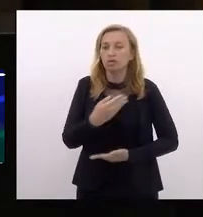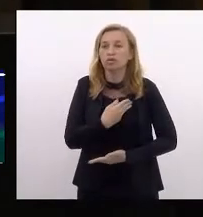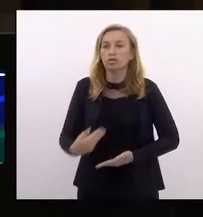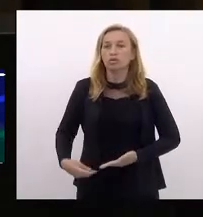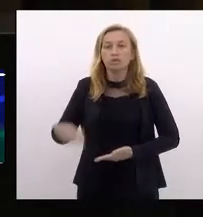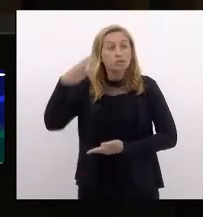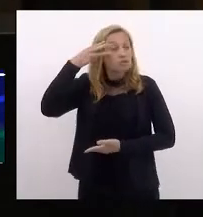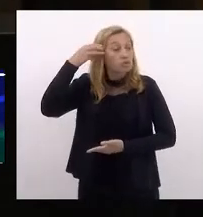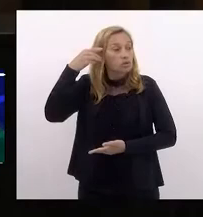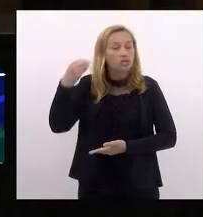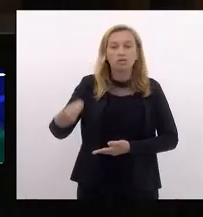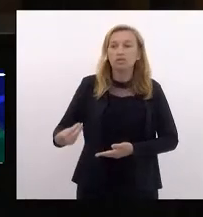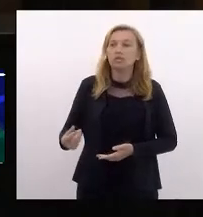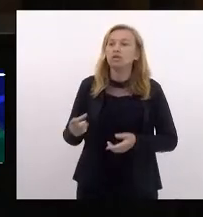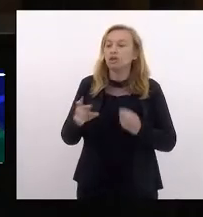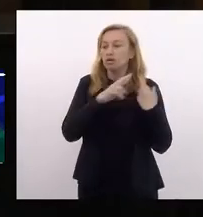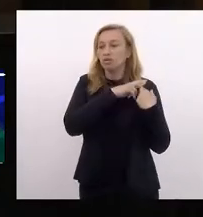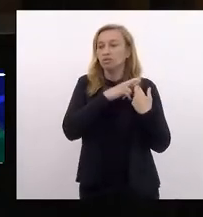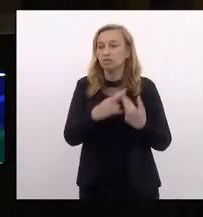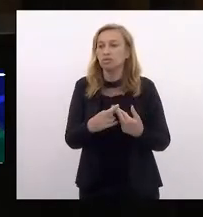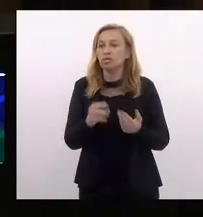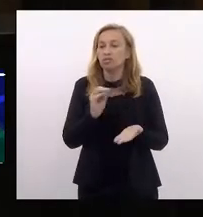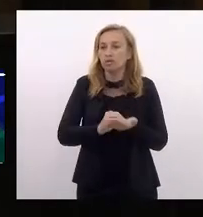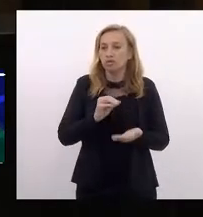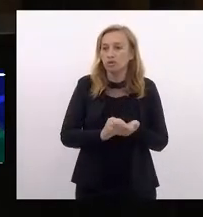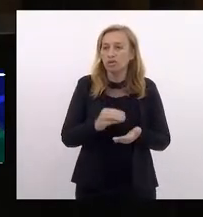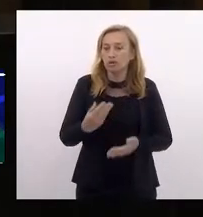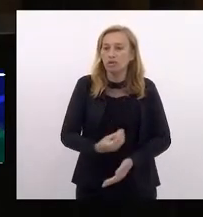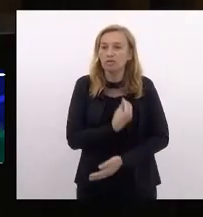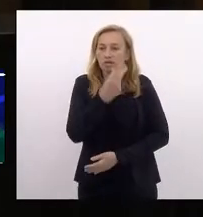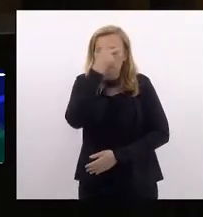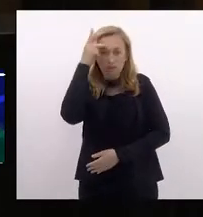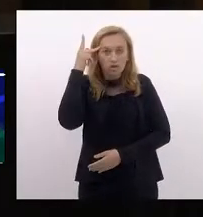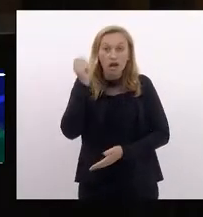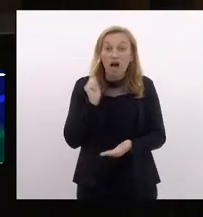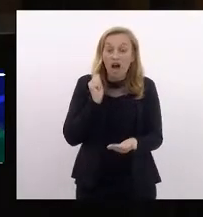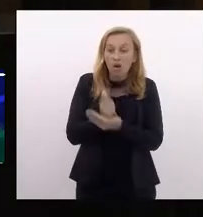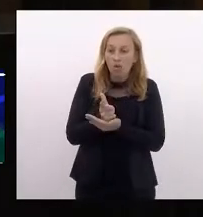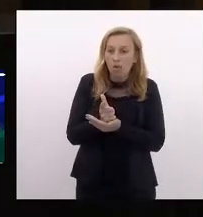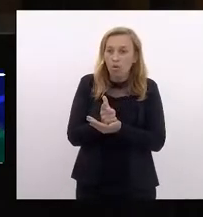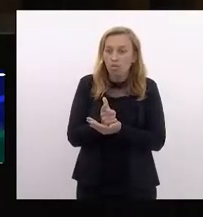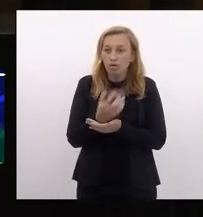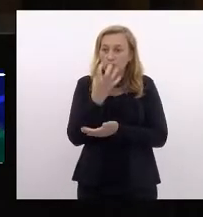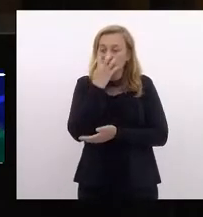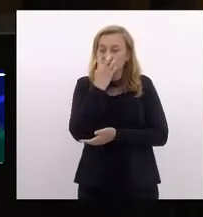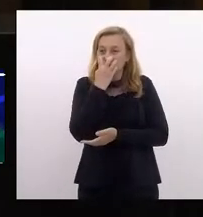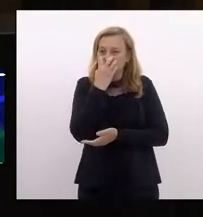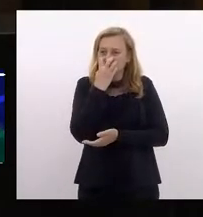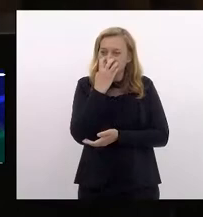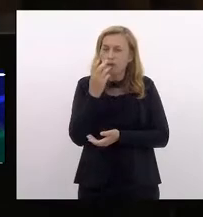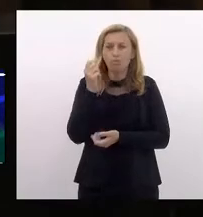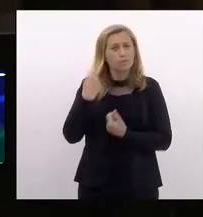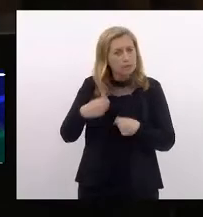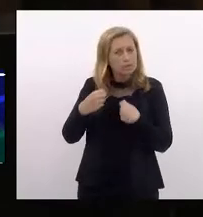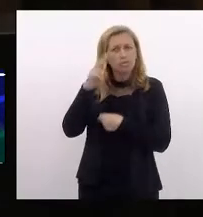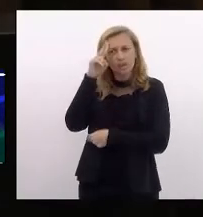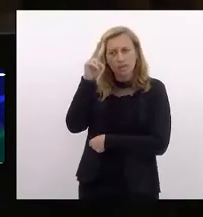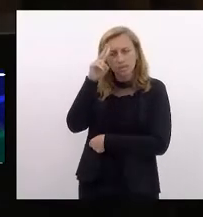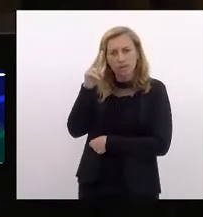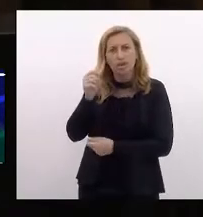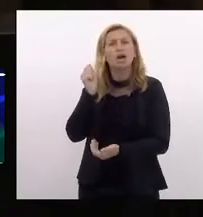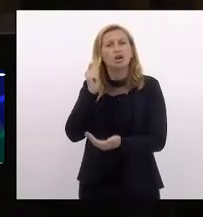responsabilidade sobre a vida das pessoas aqui no estado do Rio de Janeiro a compra de respiradores e precisamos lembrar